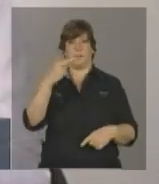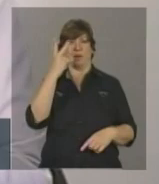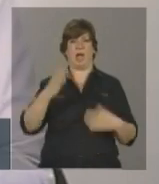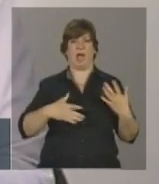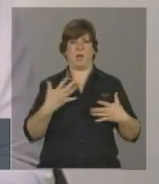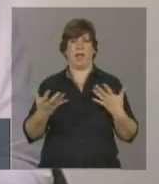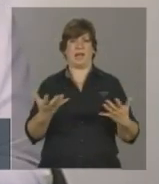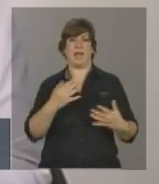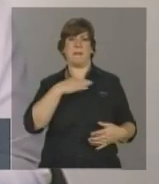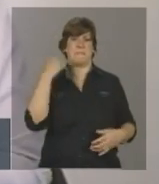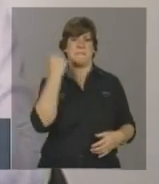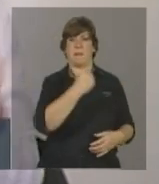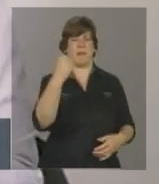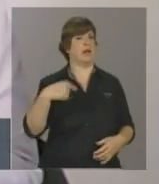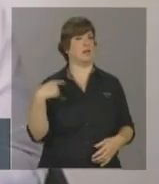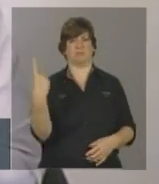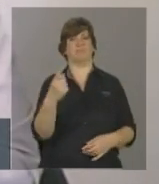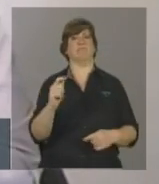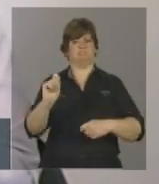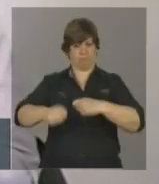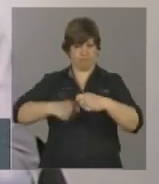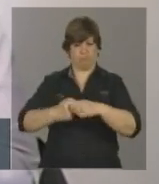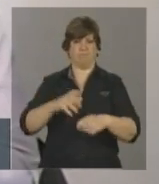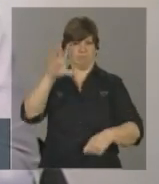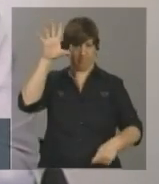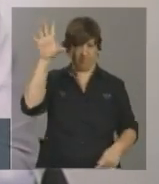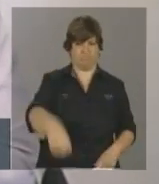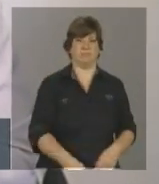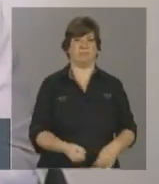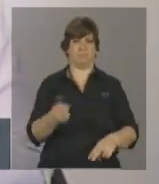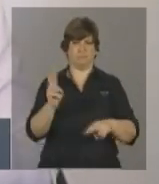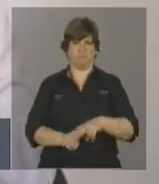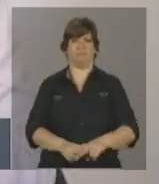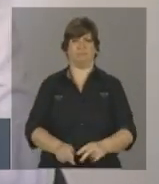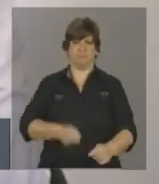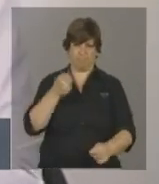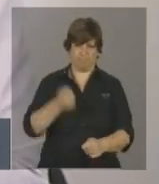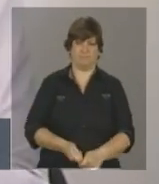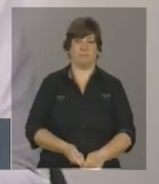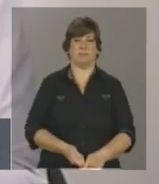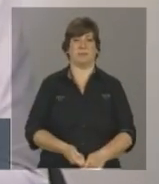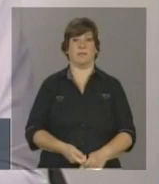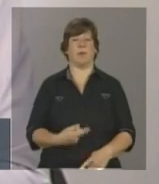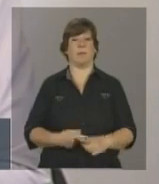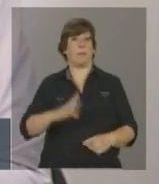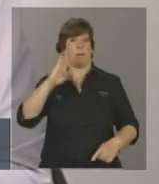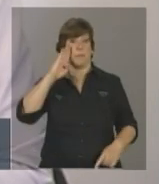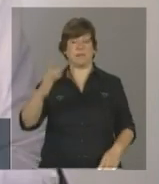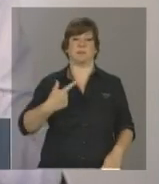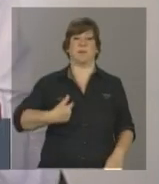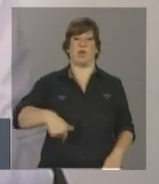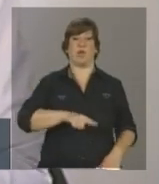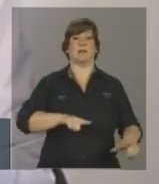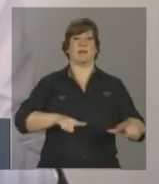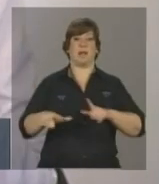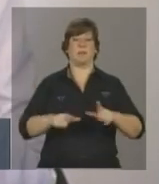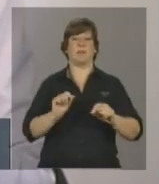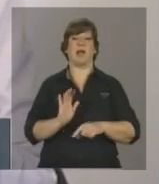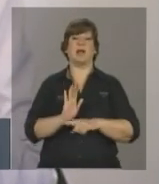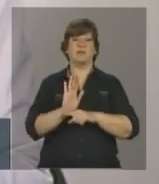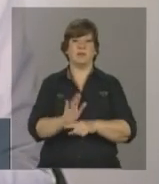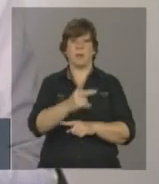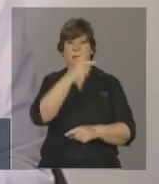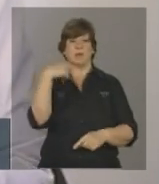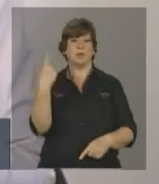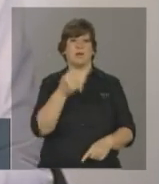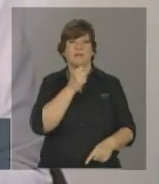não fique impune, seja debelado. O principal do nosso trabalho é garantirmos que uma pessoa